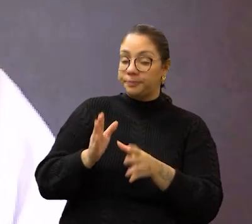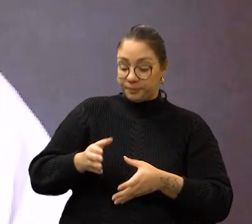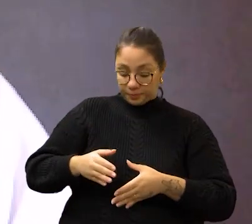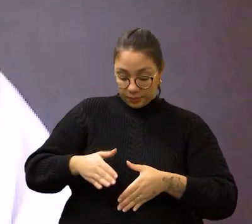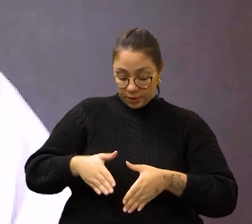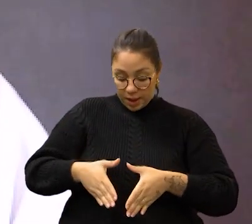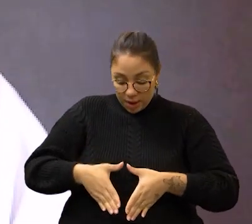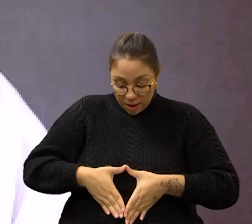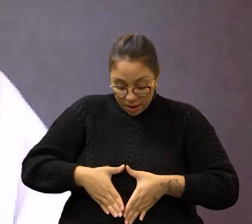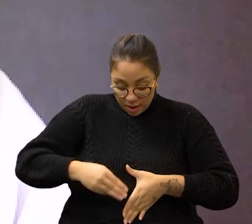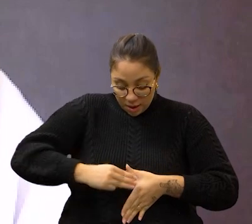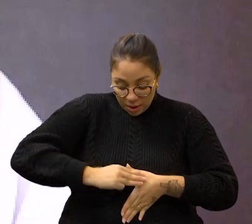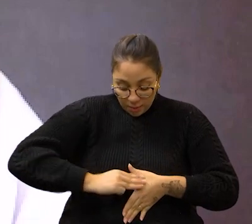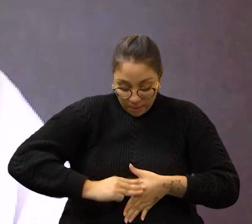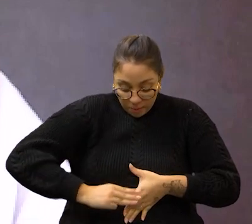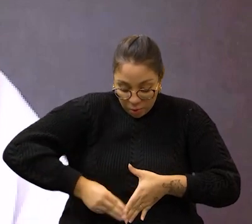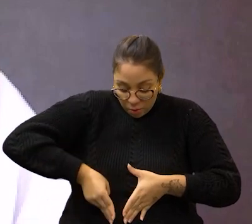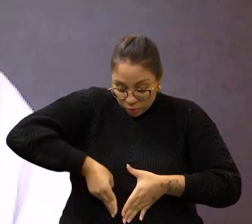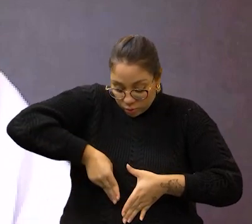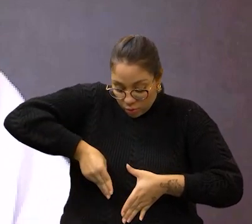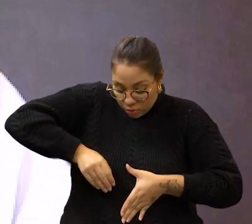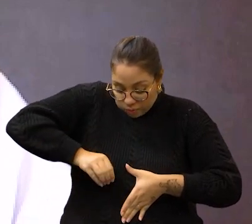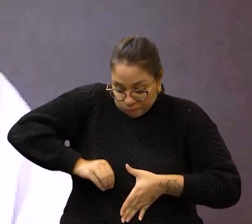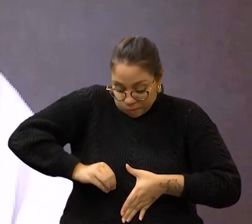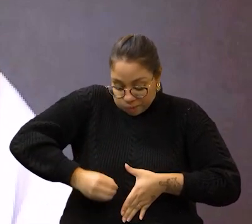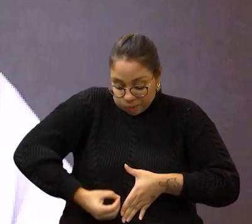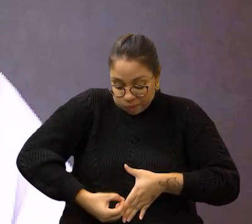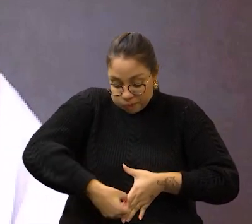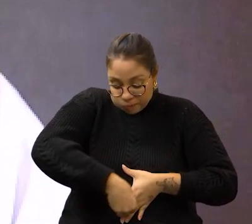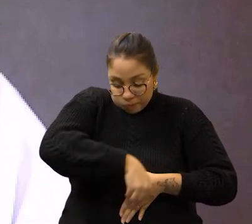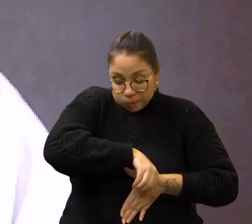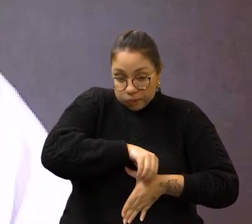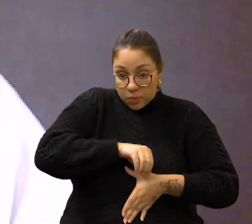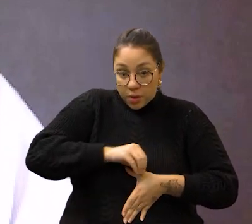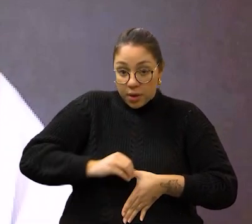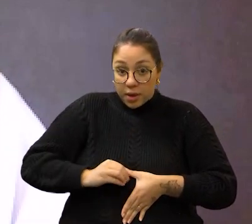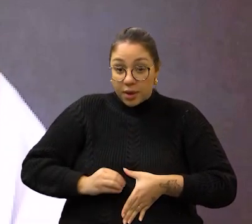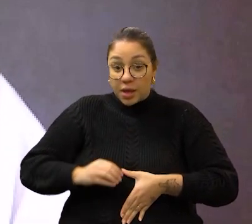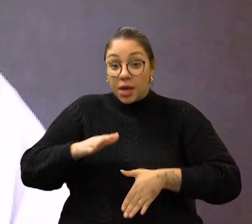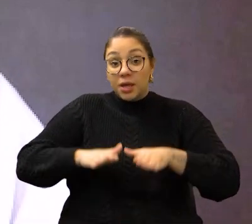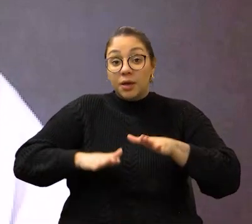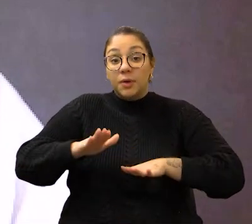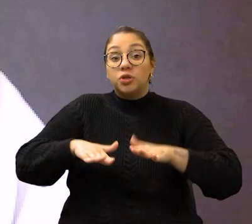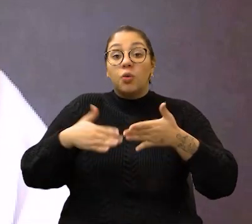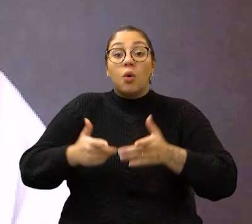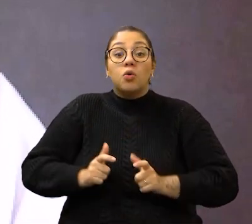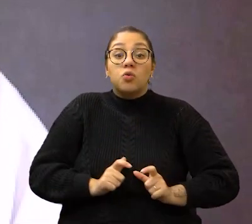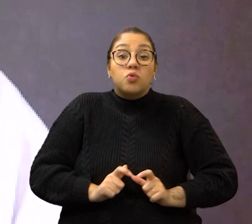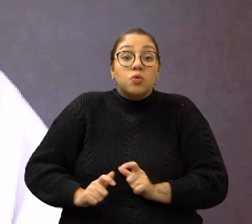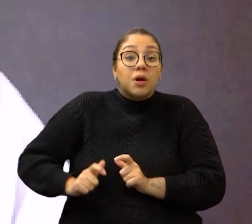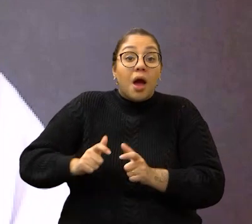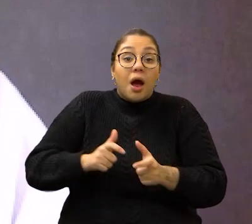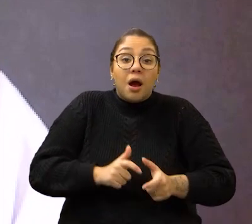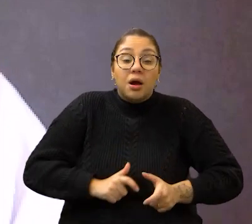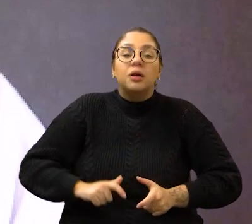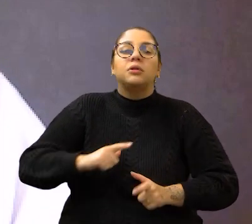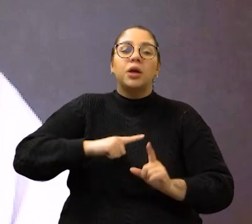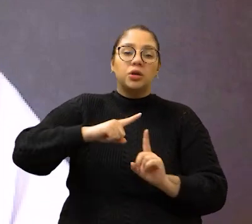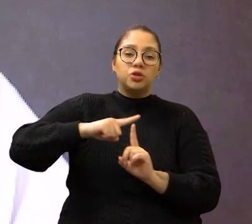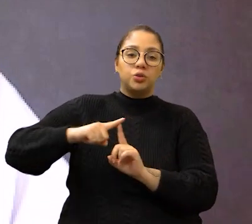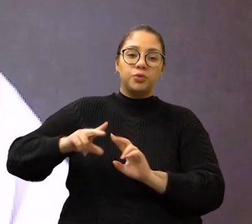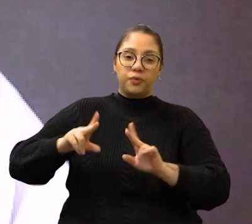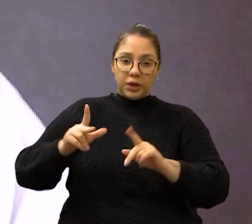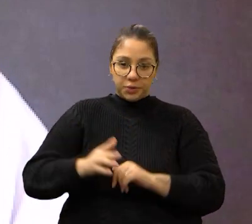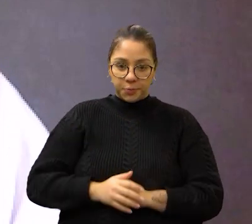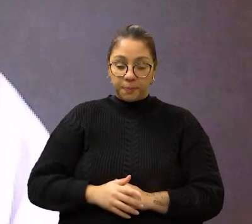camada muscular do útero e normalmente a gente divide eles de acordo com a sua localização dentro do útero. Então existem aqueles miomas que a